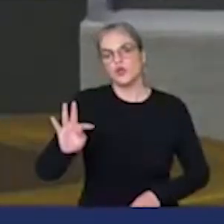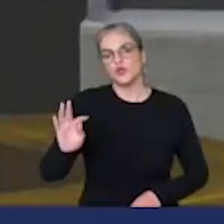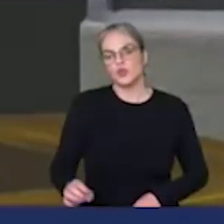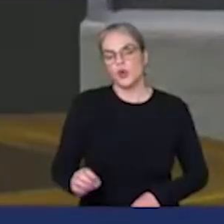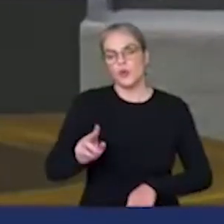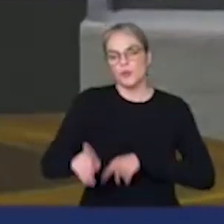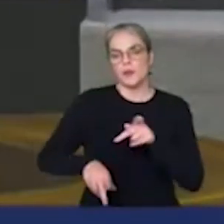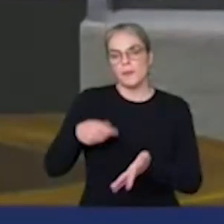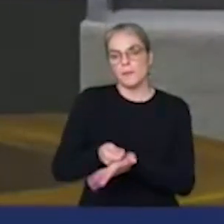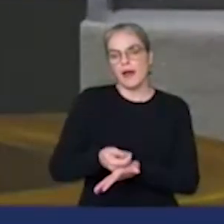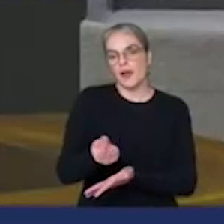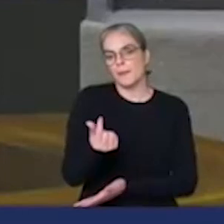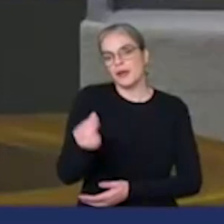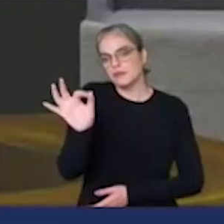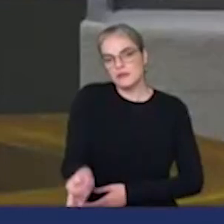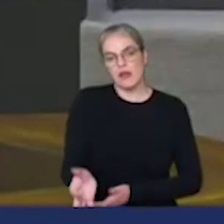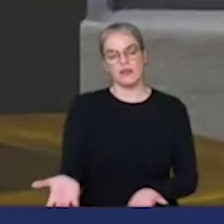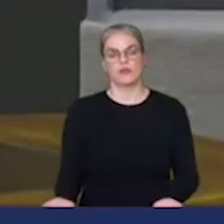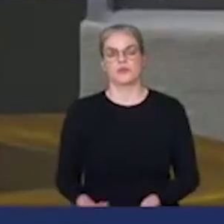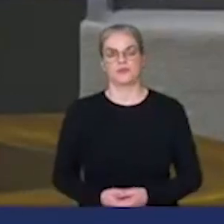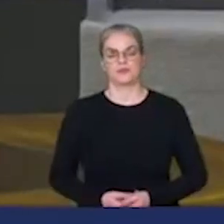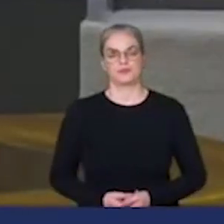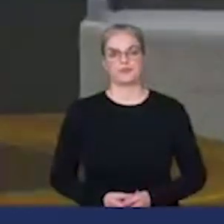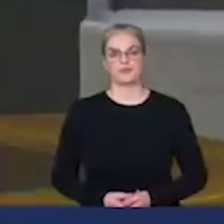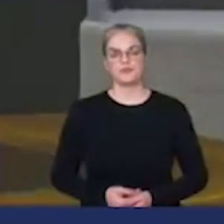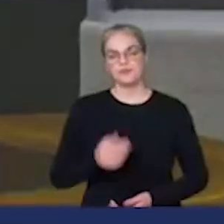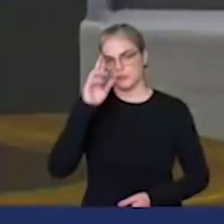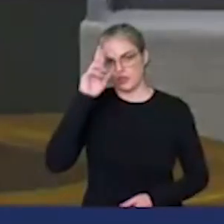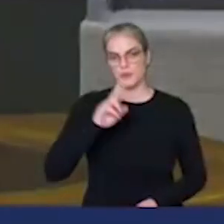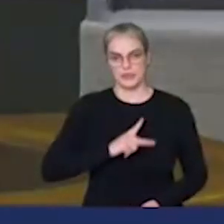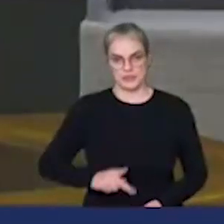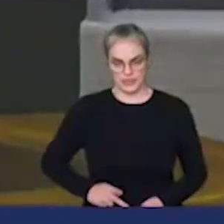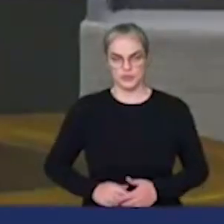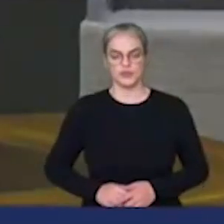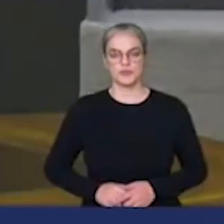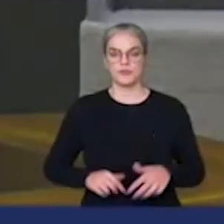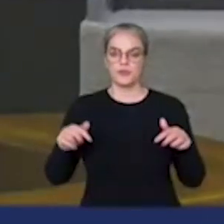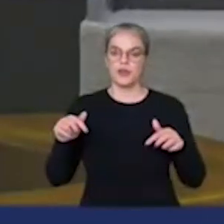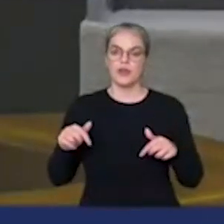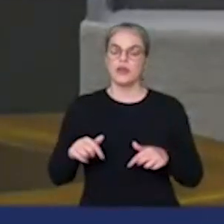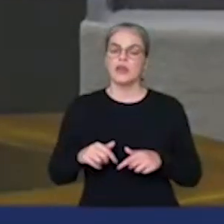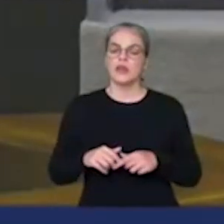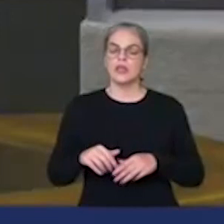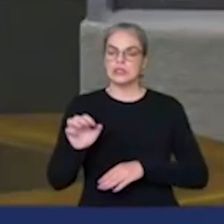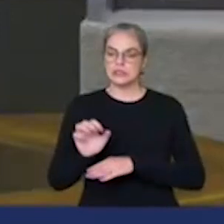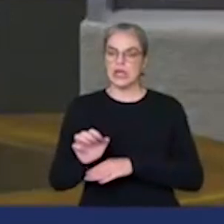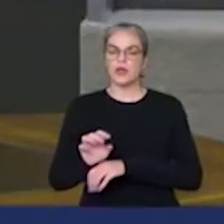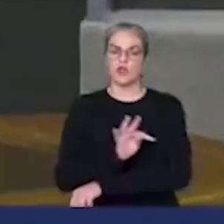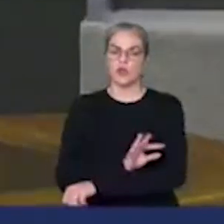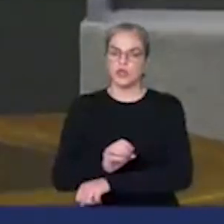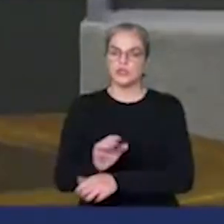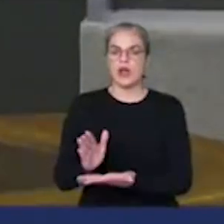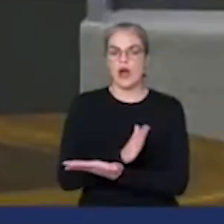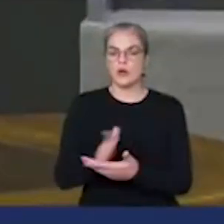correto. Senhor presidente, no Tocantins tem regiões que a gasolina está R$ 9,00.